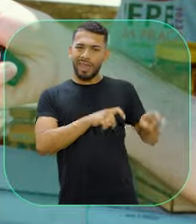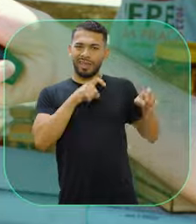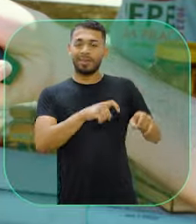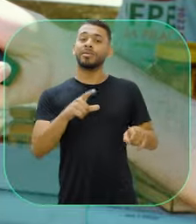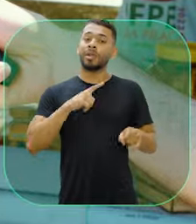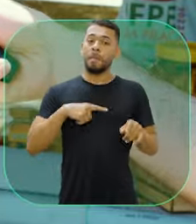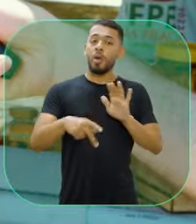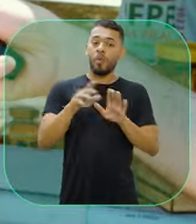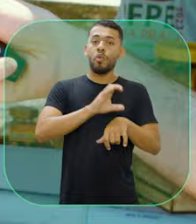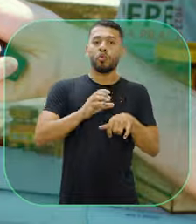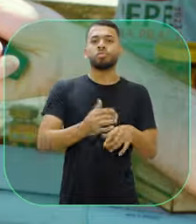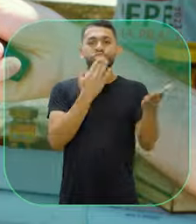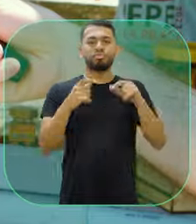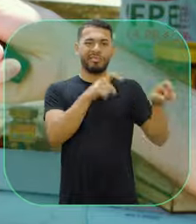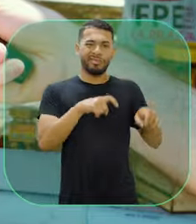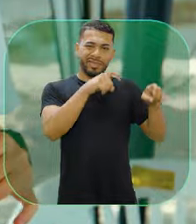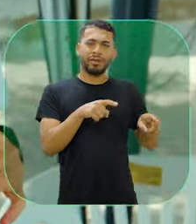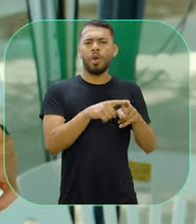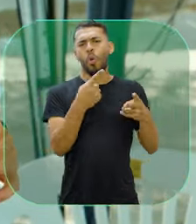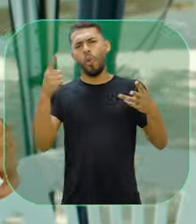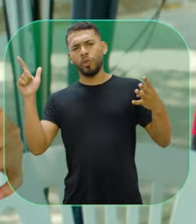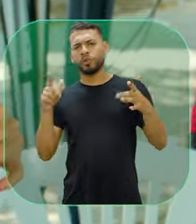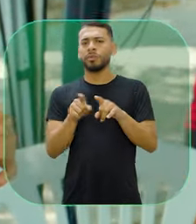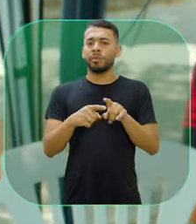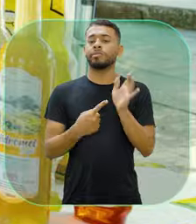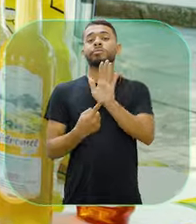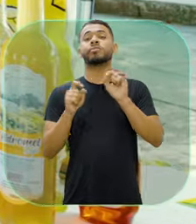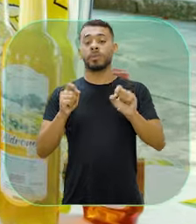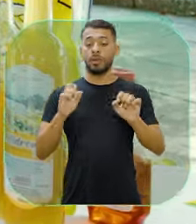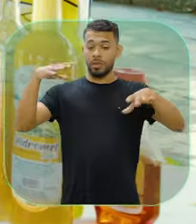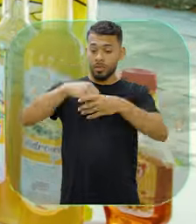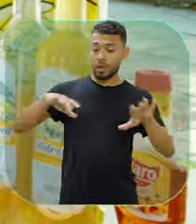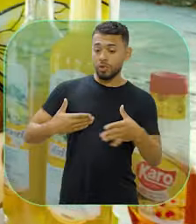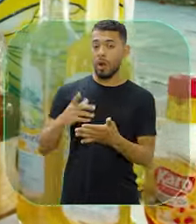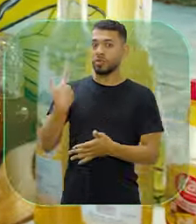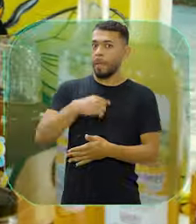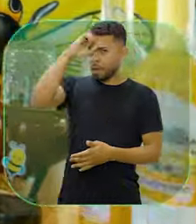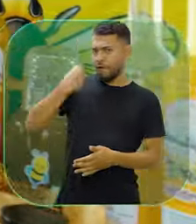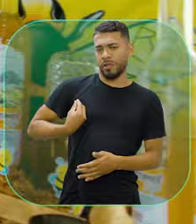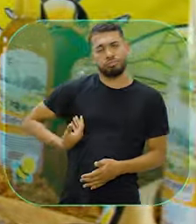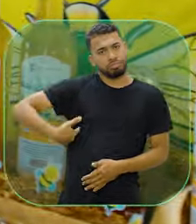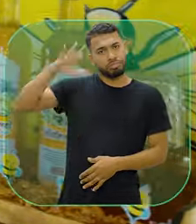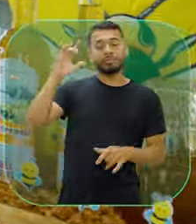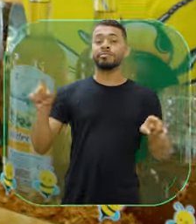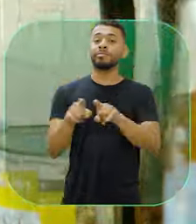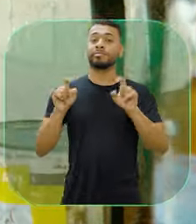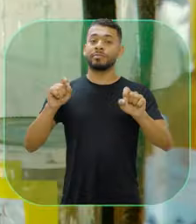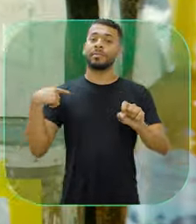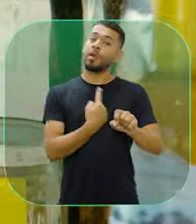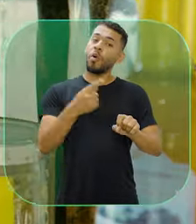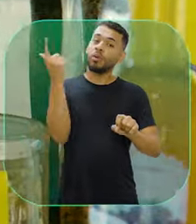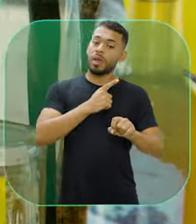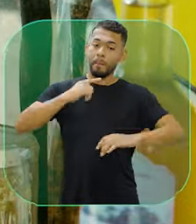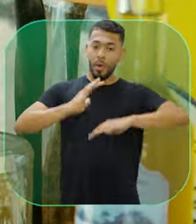tem o curso de alimentos, agropecuária, entre outros cursos, vamos mostrar o que a gente faz da escola, o que a gente aprende para a vida toda e também